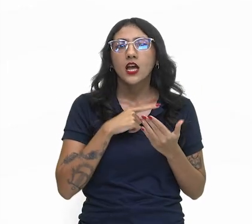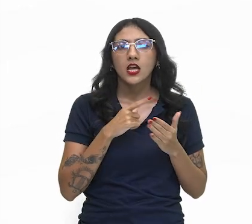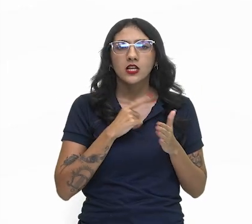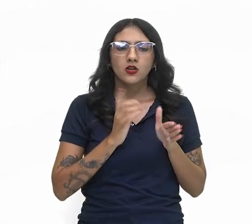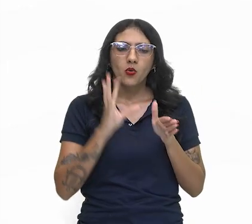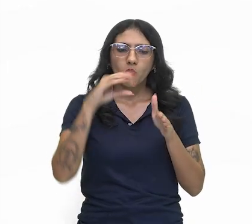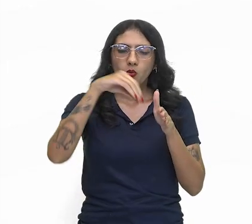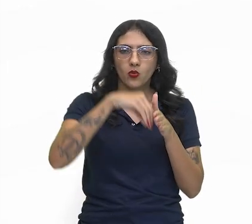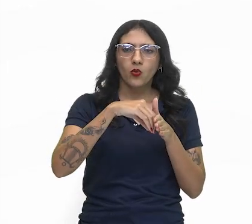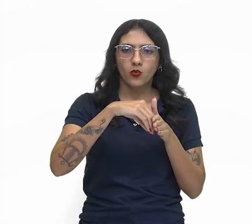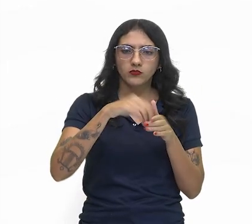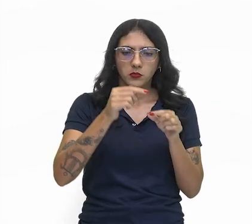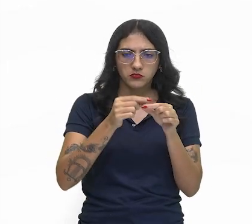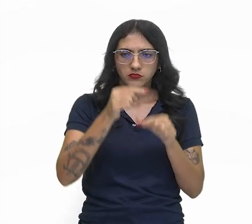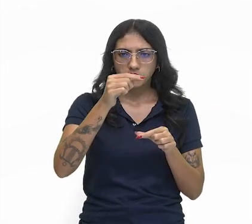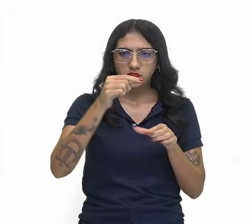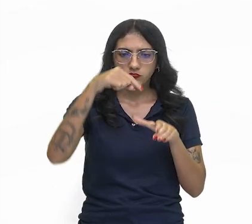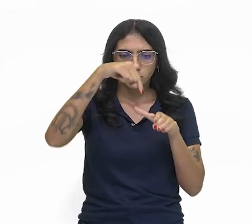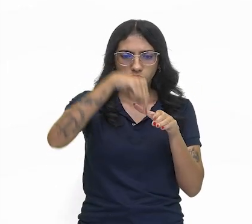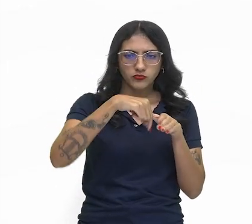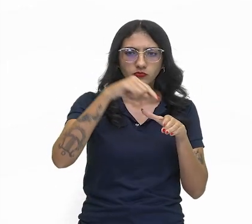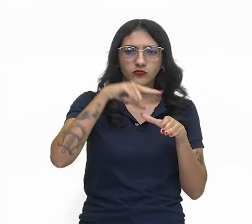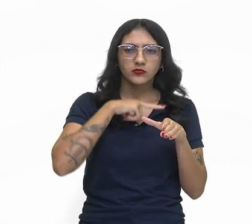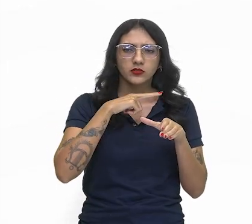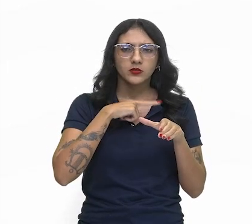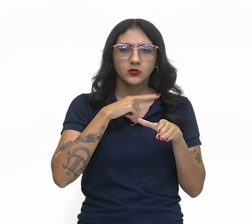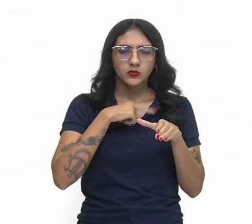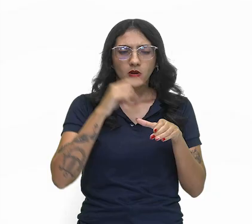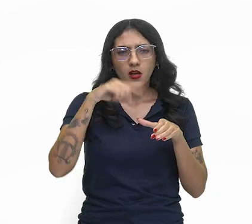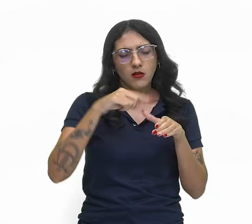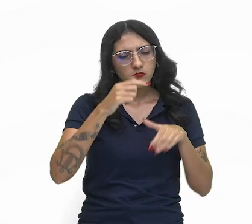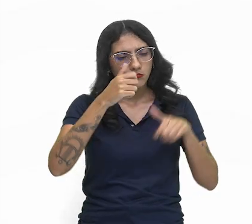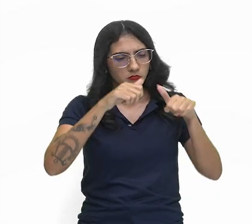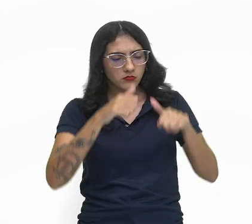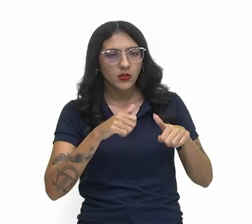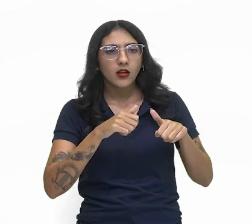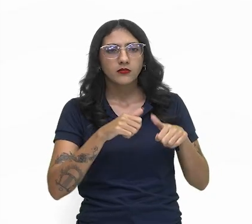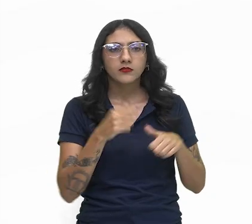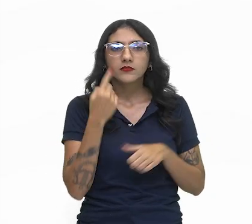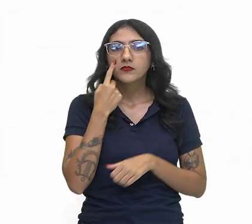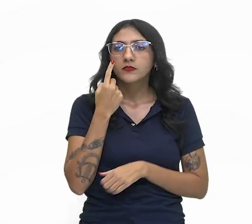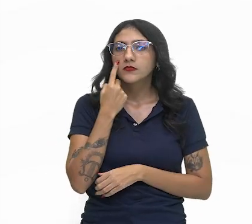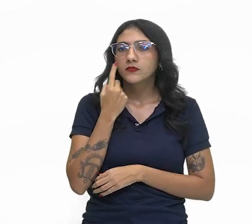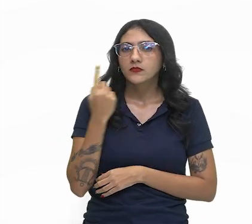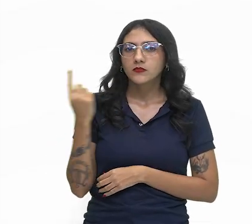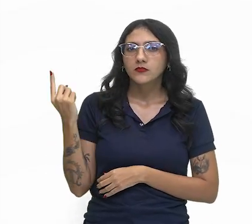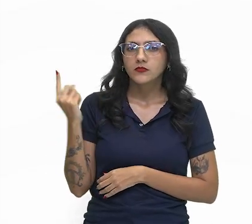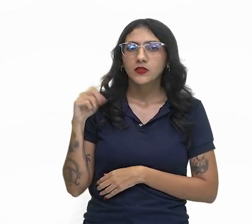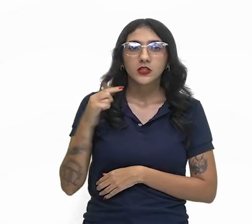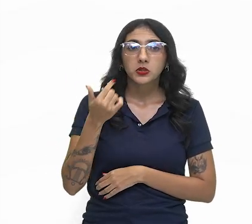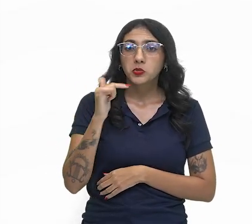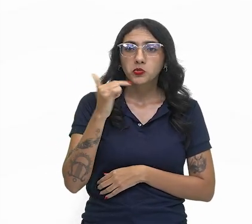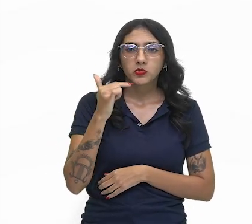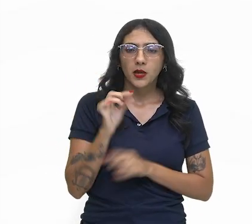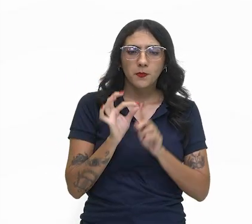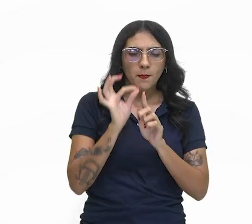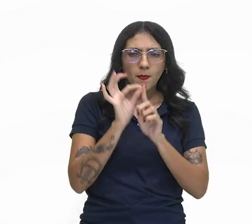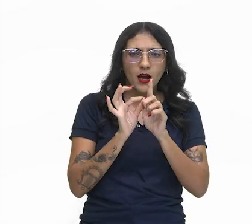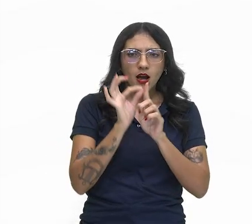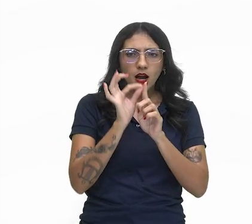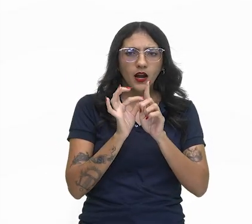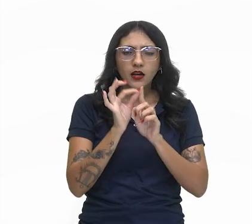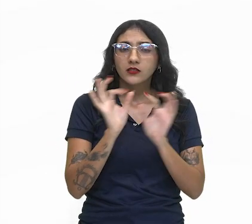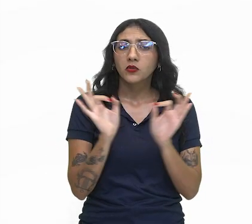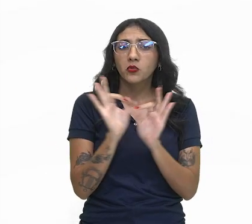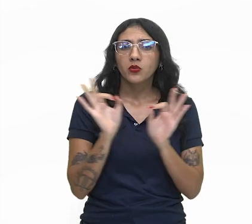lá o dispositivo dele, que era o dispositivo que era o termômetro. Veja que aqui o dispositivo dele não tem marcação nenhuma, é só